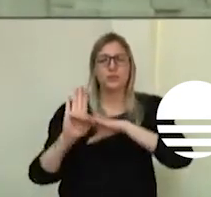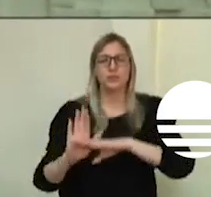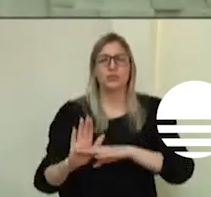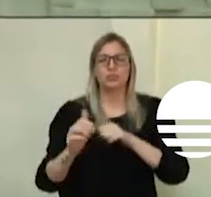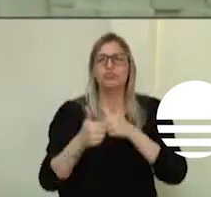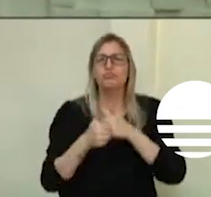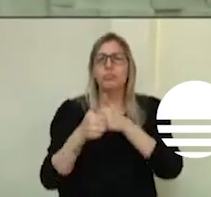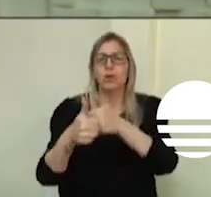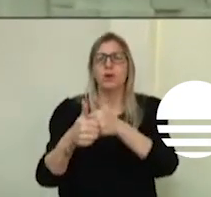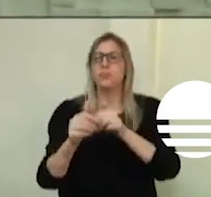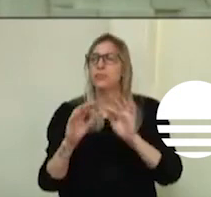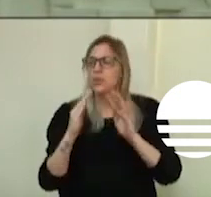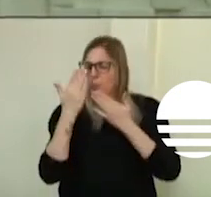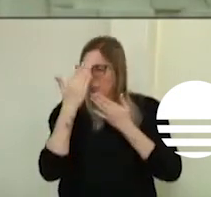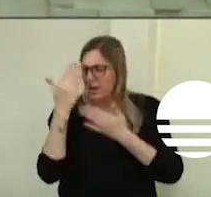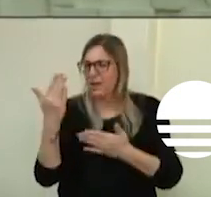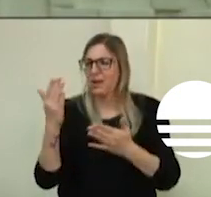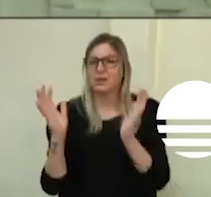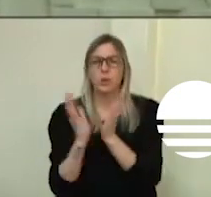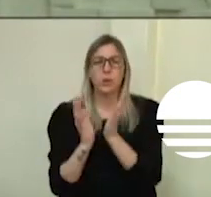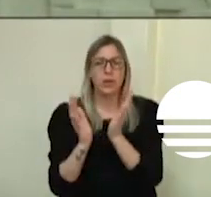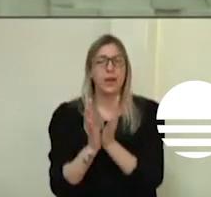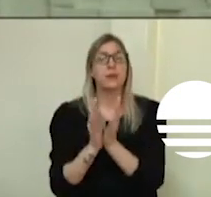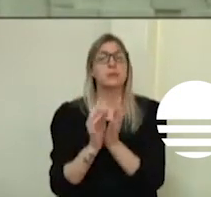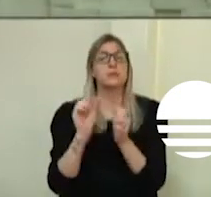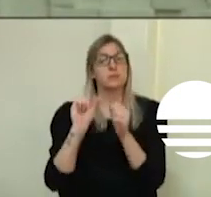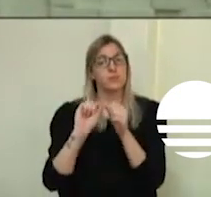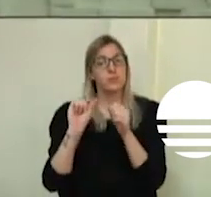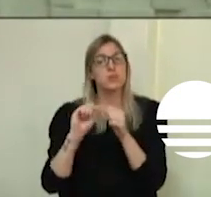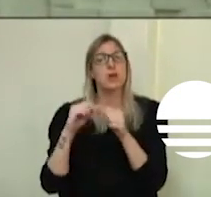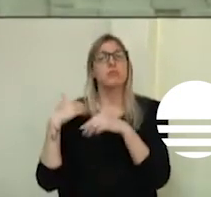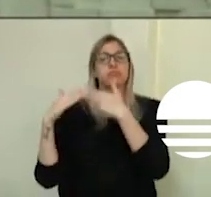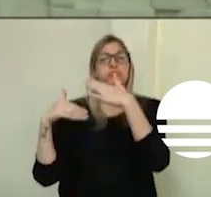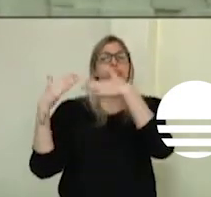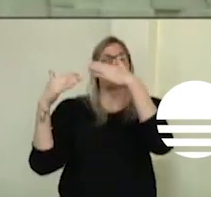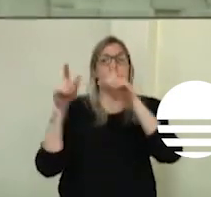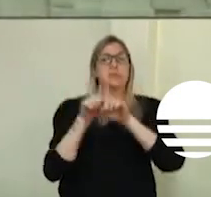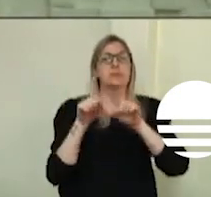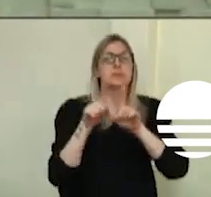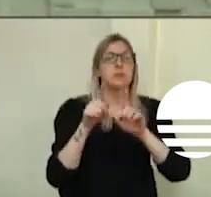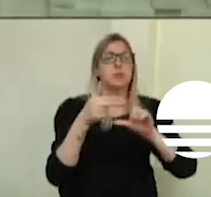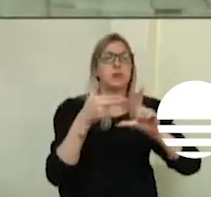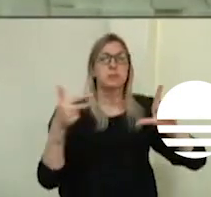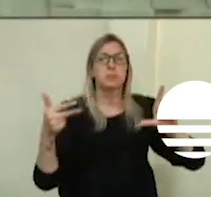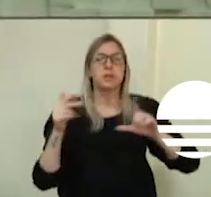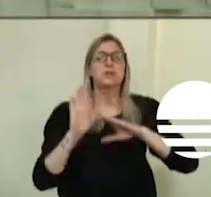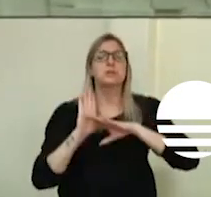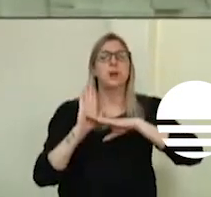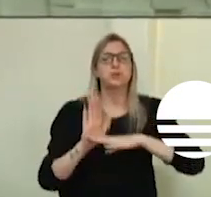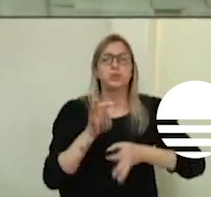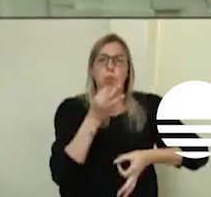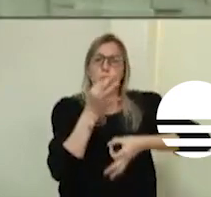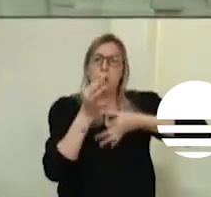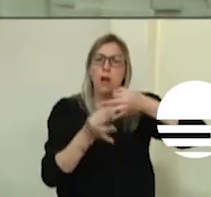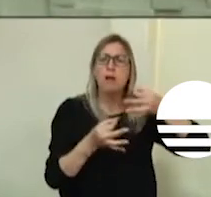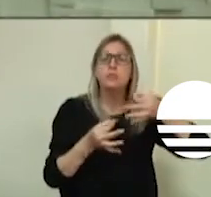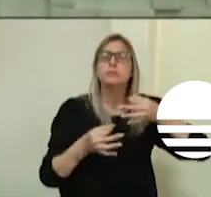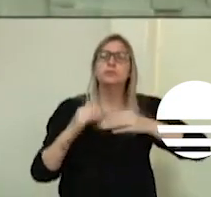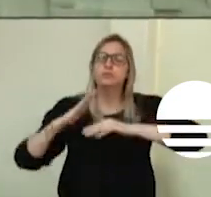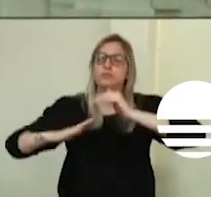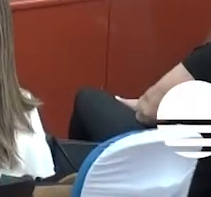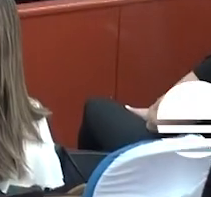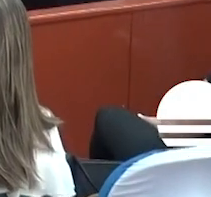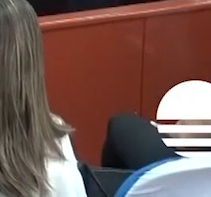a toda a imprensa que nos ajudou com suas críticas construtivas e a vocês, mulheres